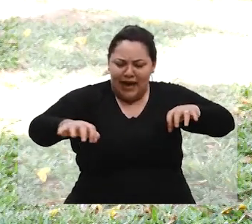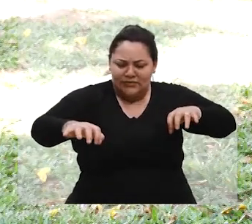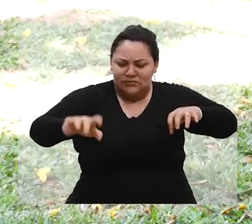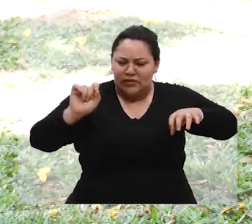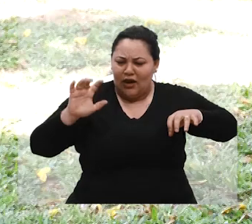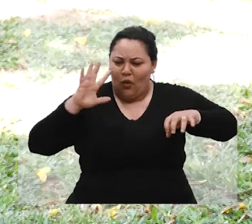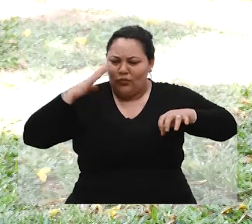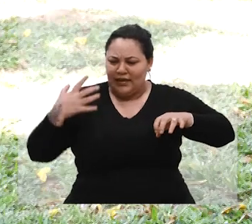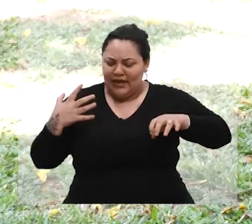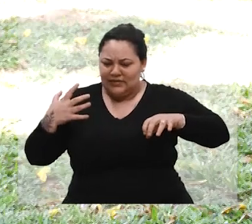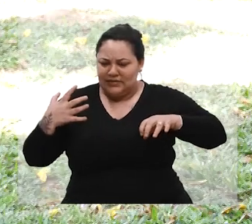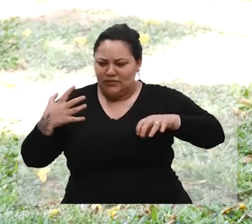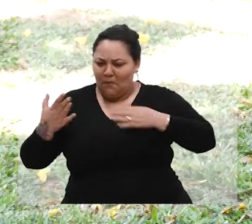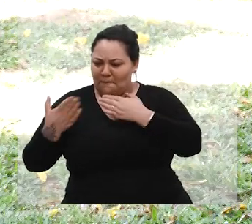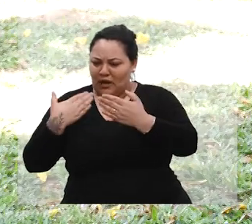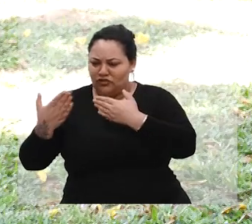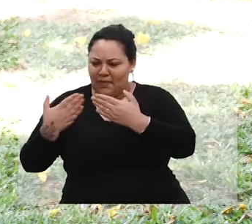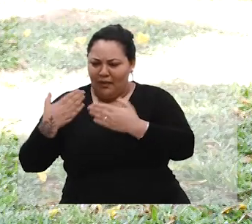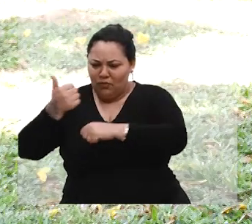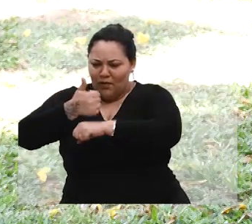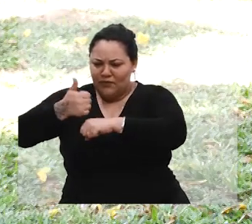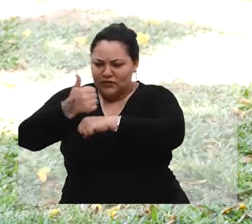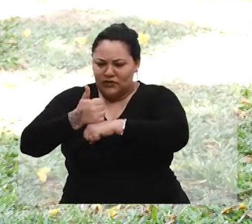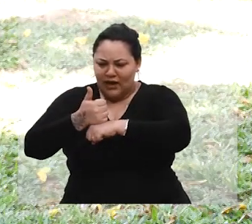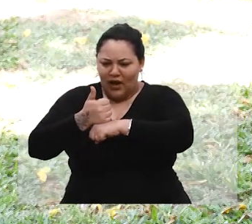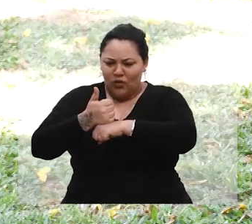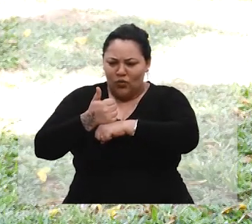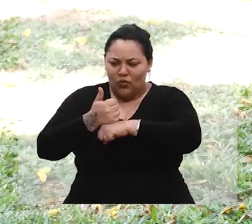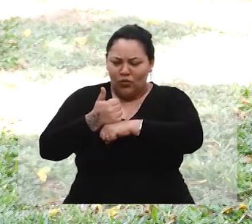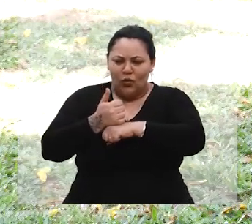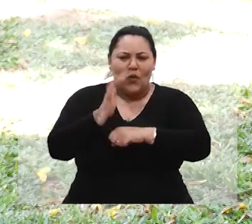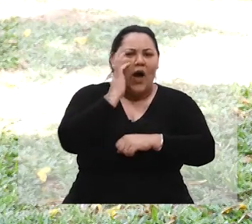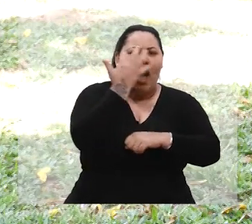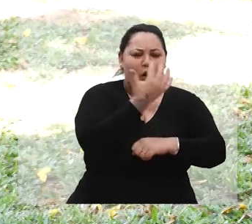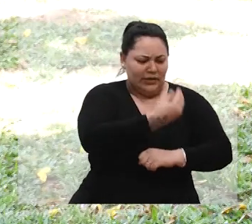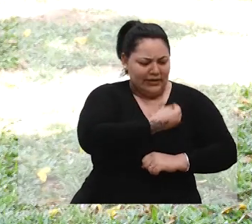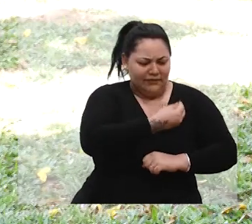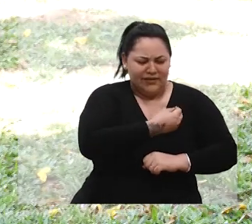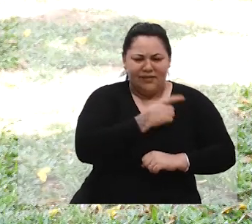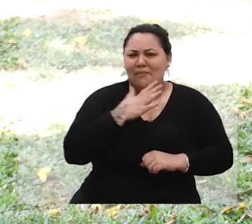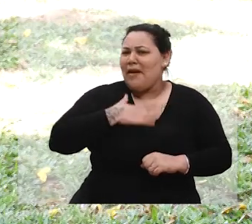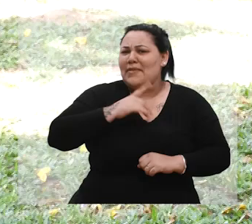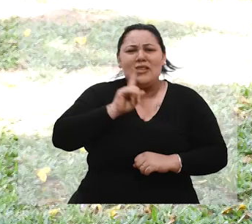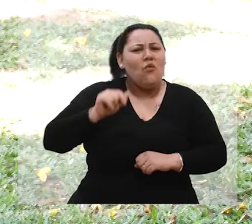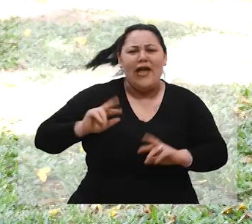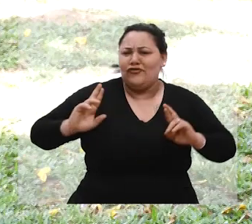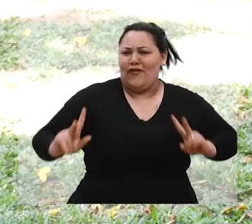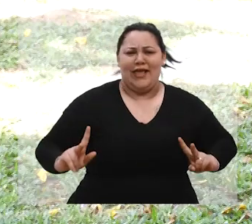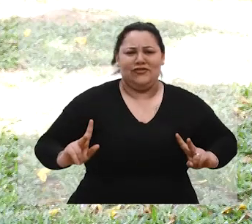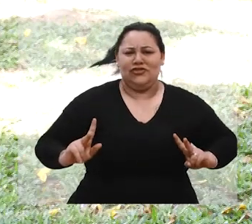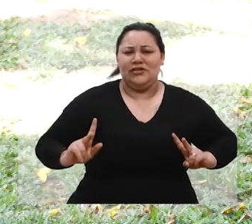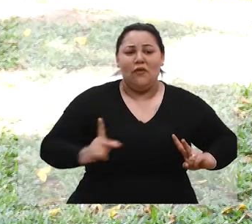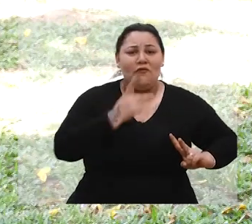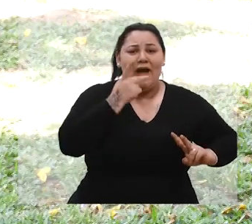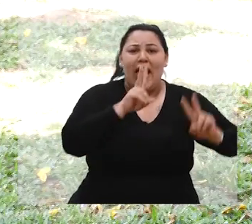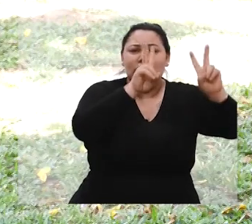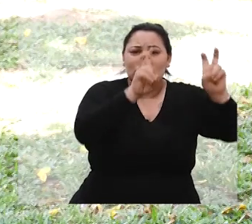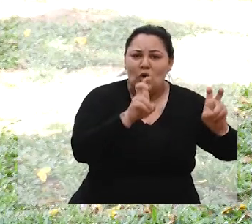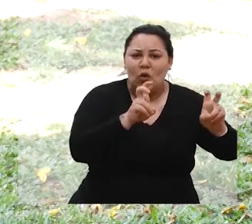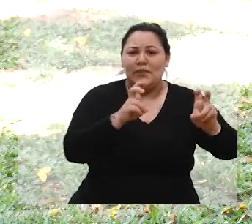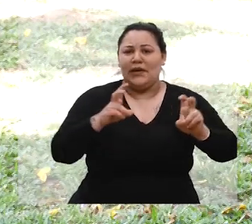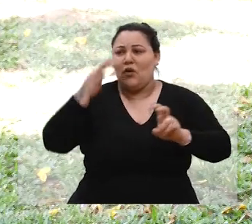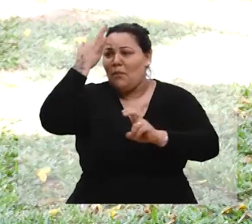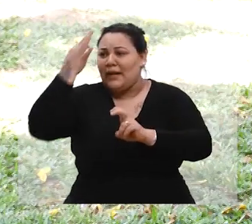vida. E poder falar um pouco disso, escrever um pouco sobre isso, eu acho que tem tido efeitos